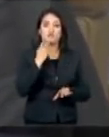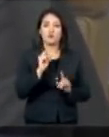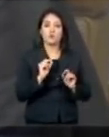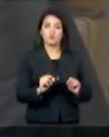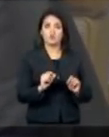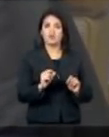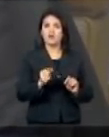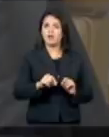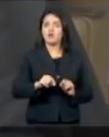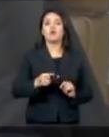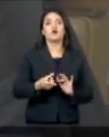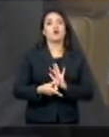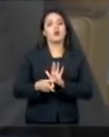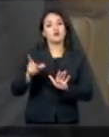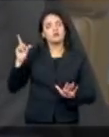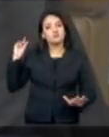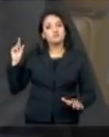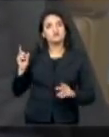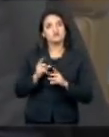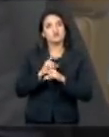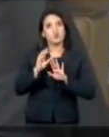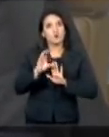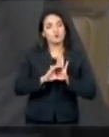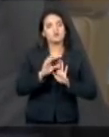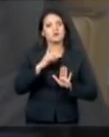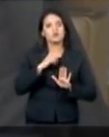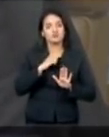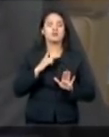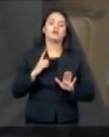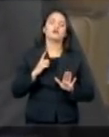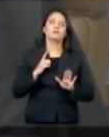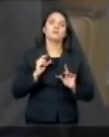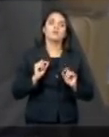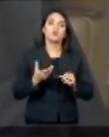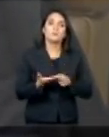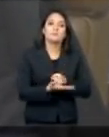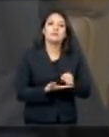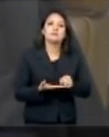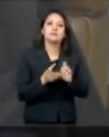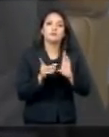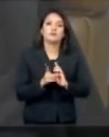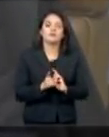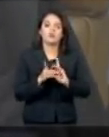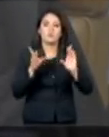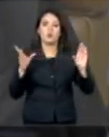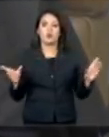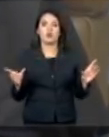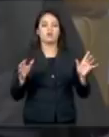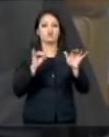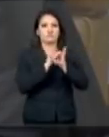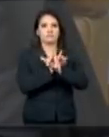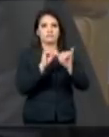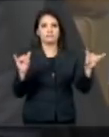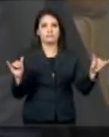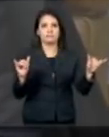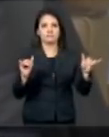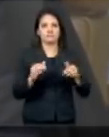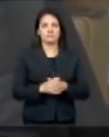esposa o estado em plenitude ao princípio democrático da publicidade com